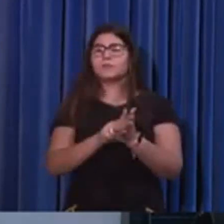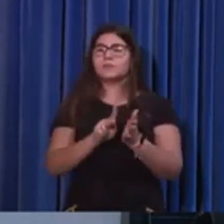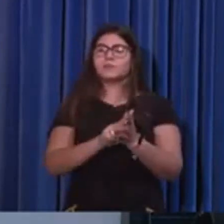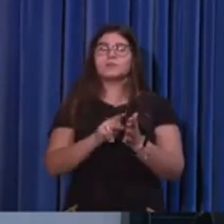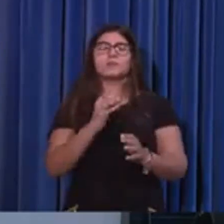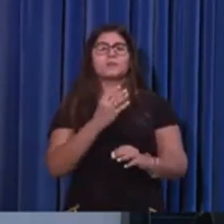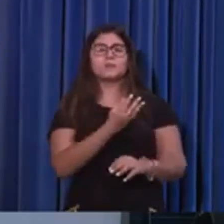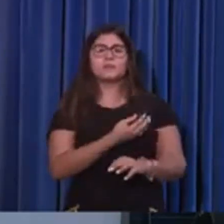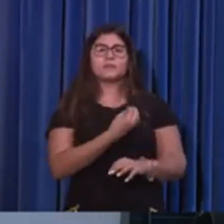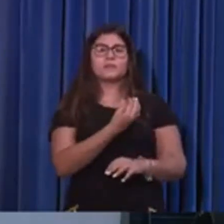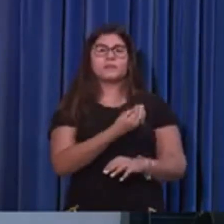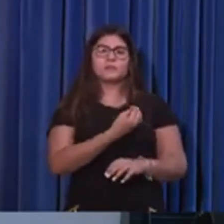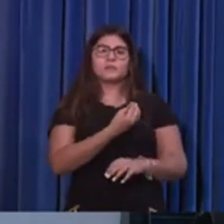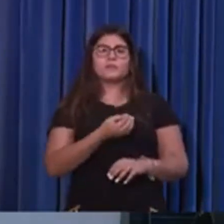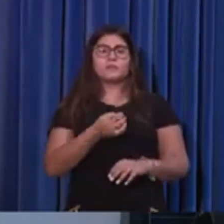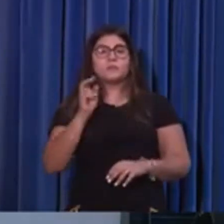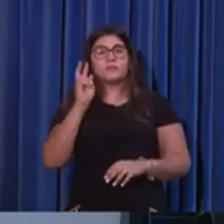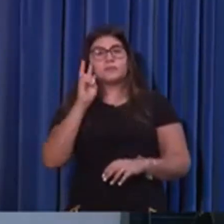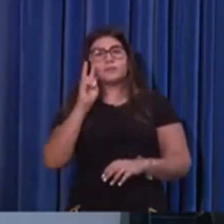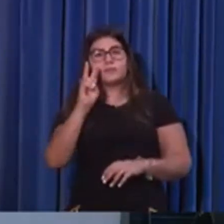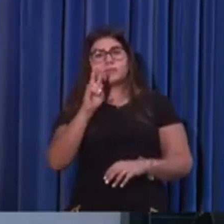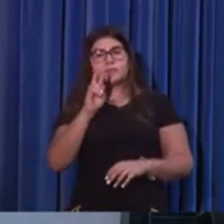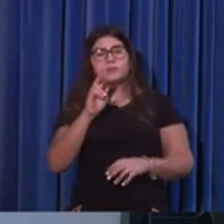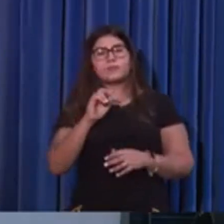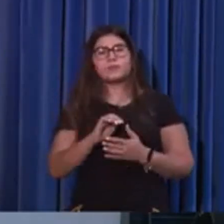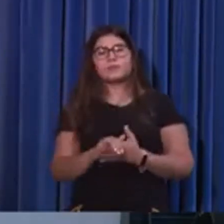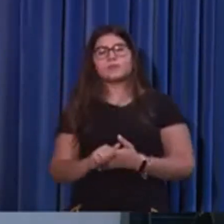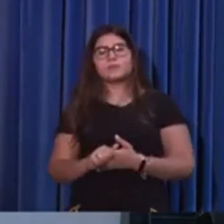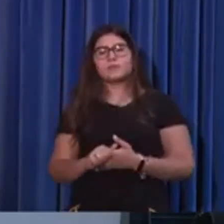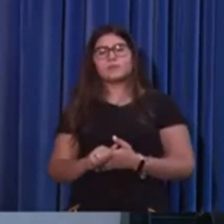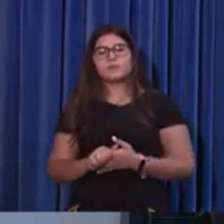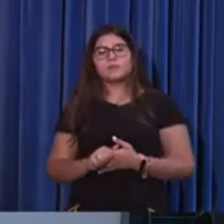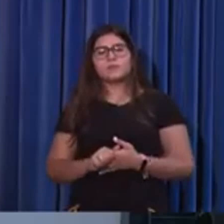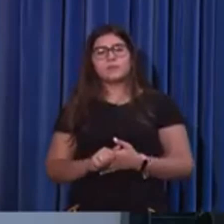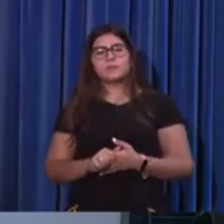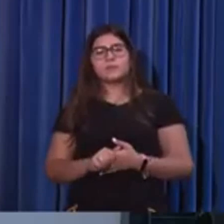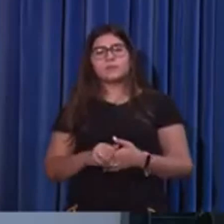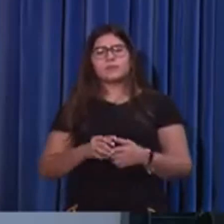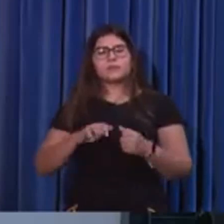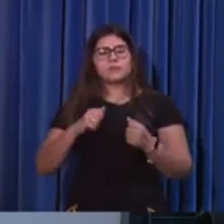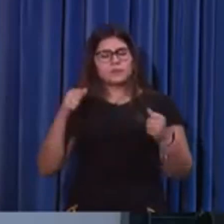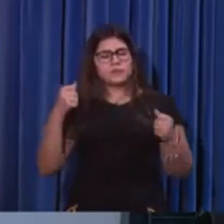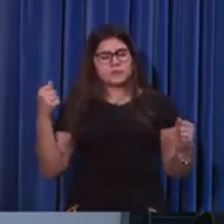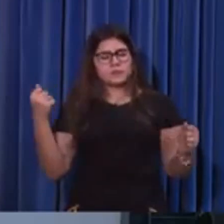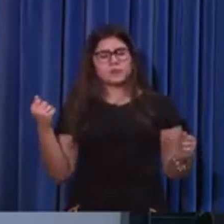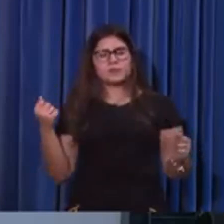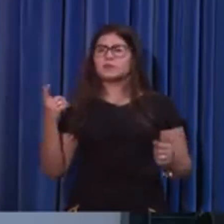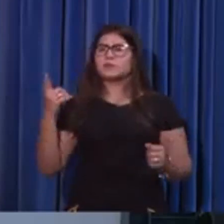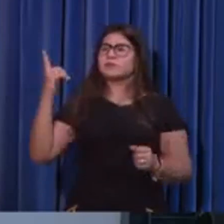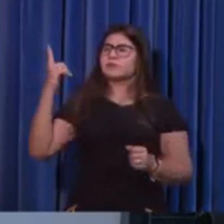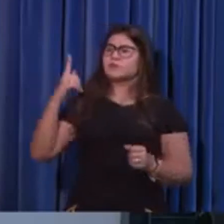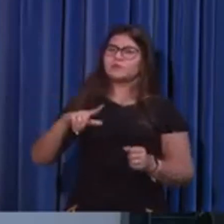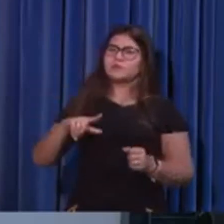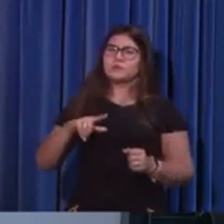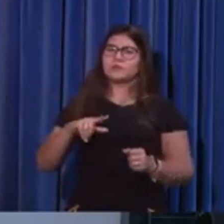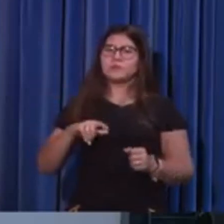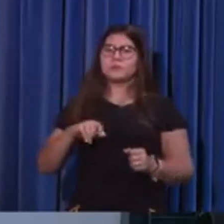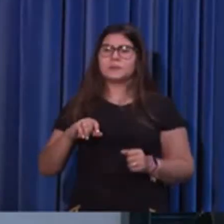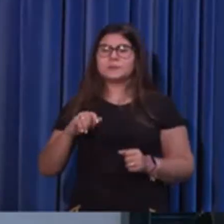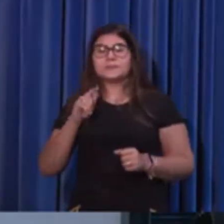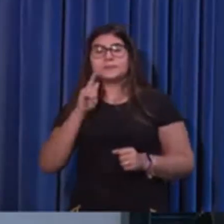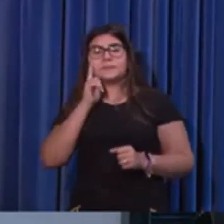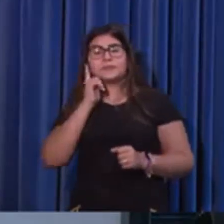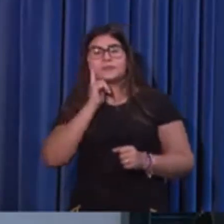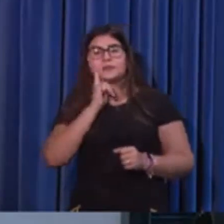E nós vemos então uma avalanche chegando a nós hoje, vindo da Europa, chegando nos Estados